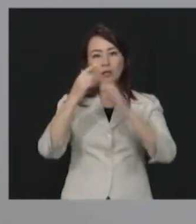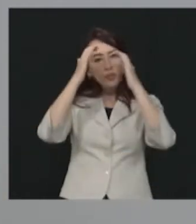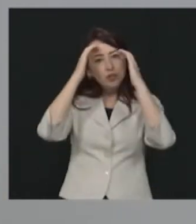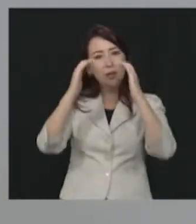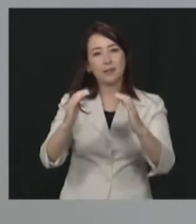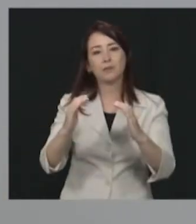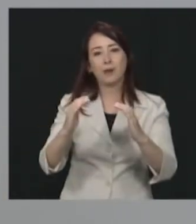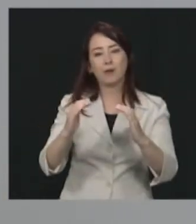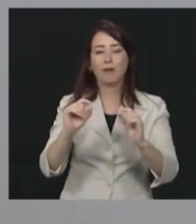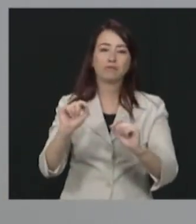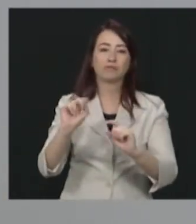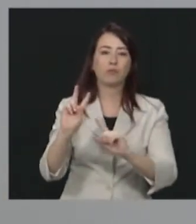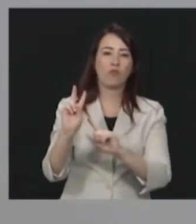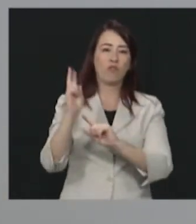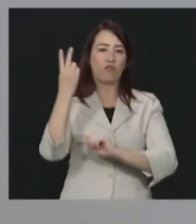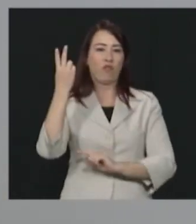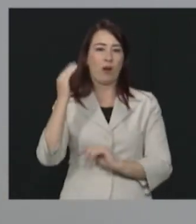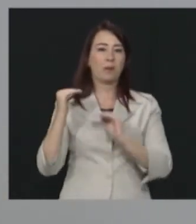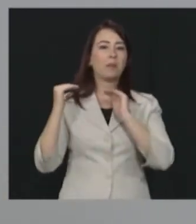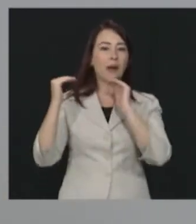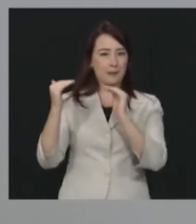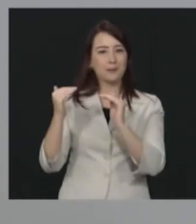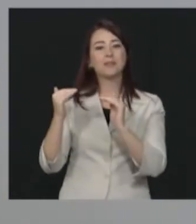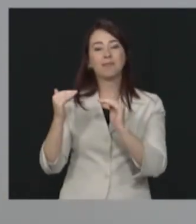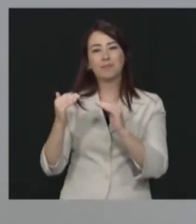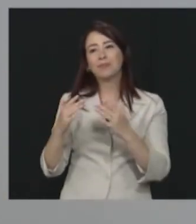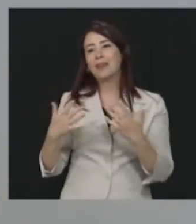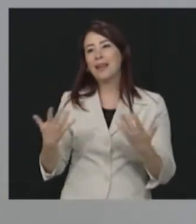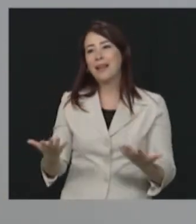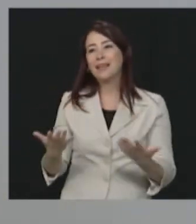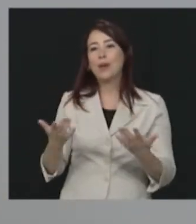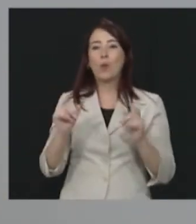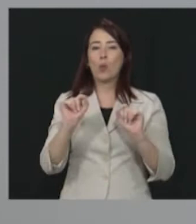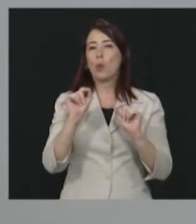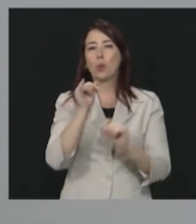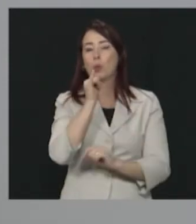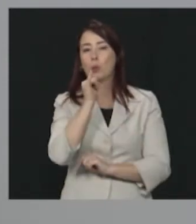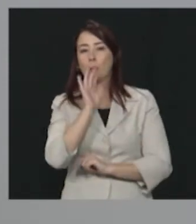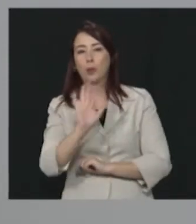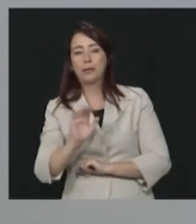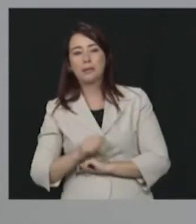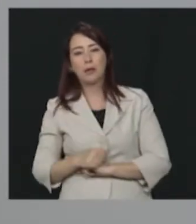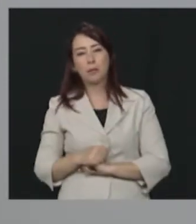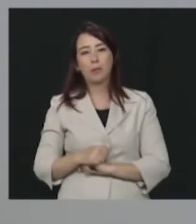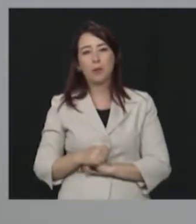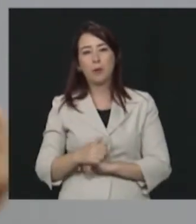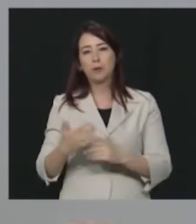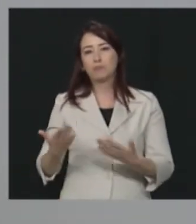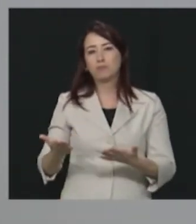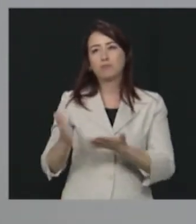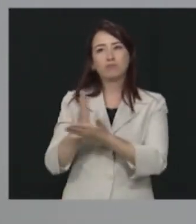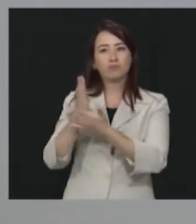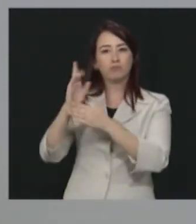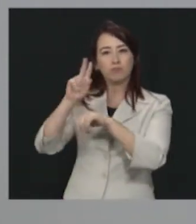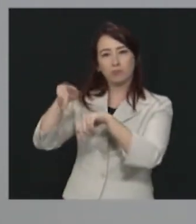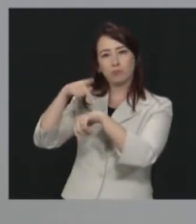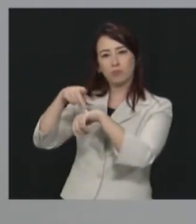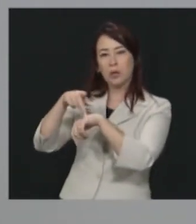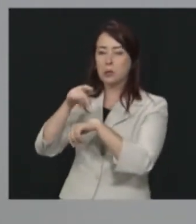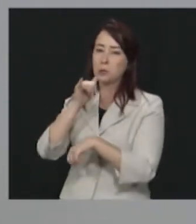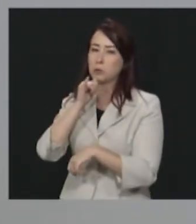que o reconhecimento da língua. Não sei se você me entendeu, mas, por exemplo, em países como